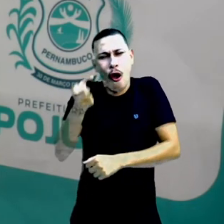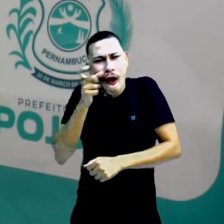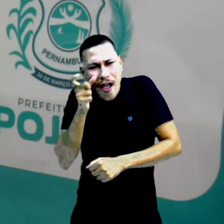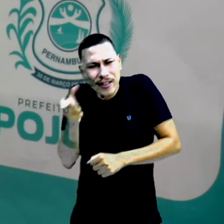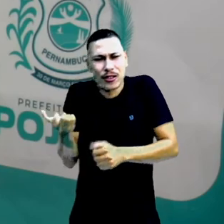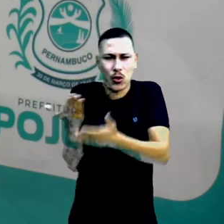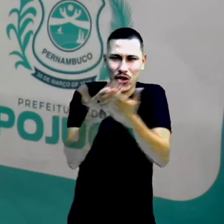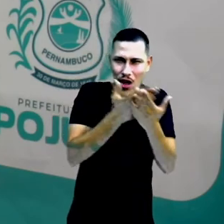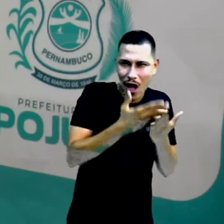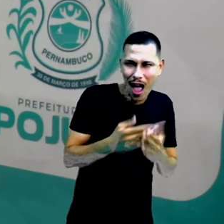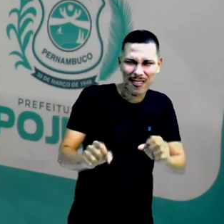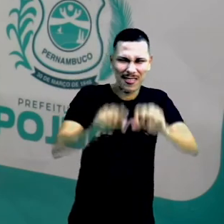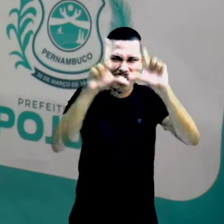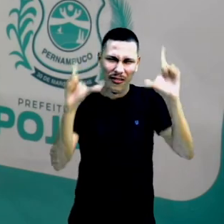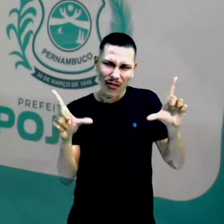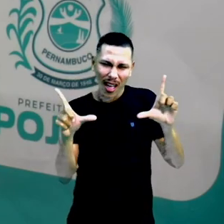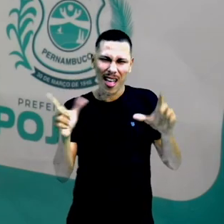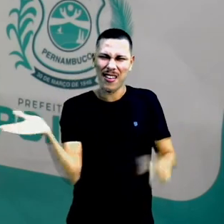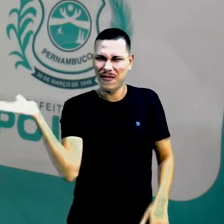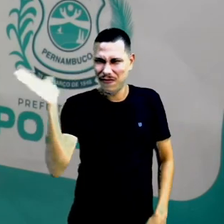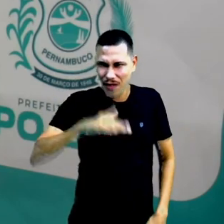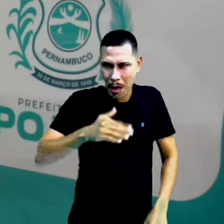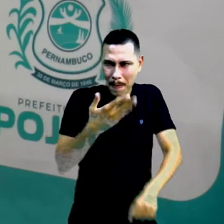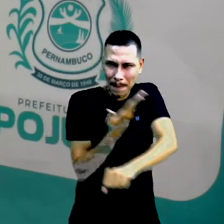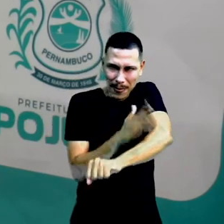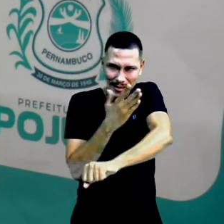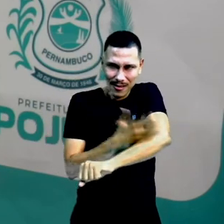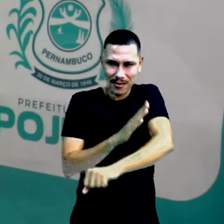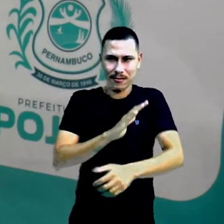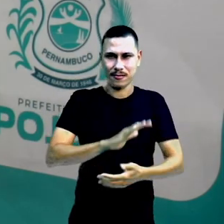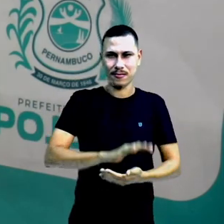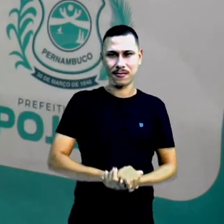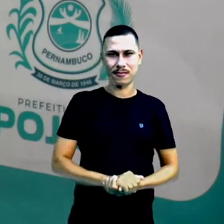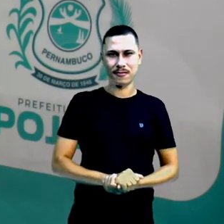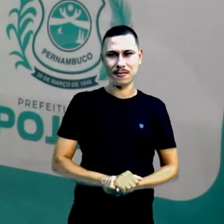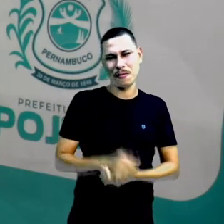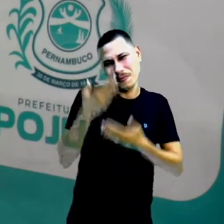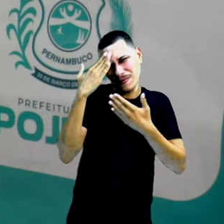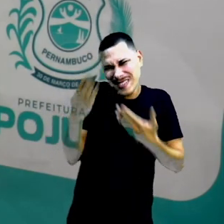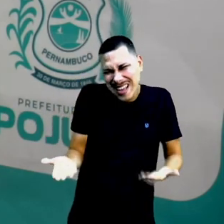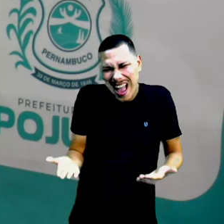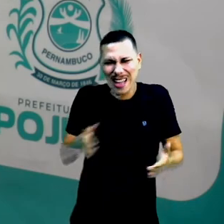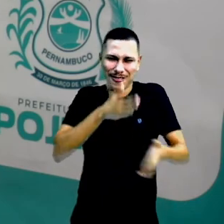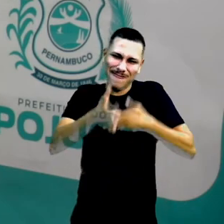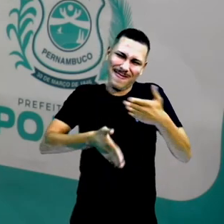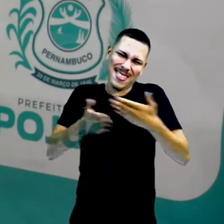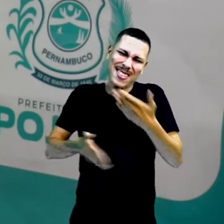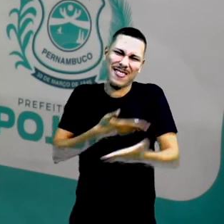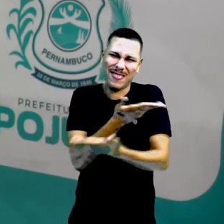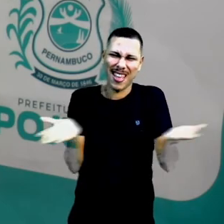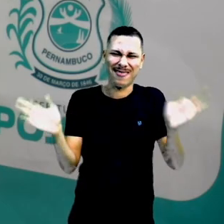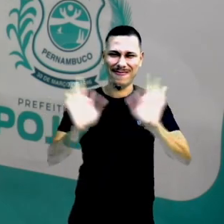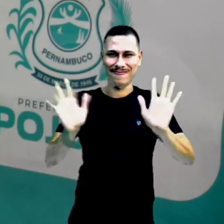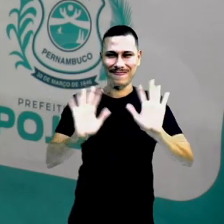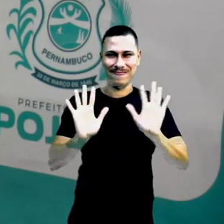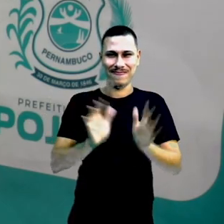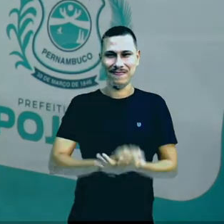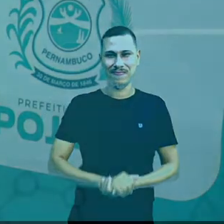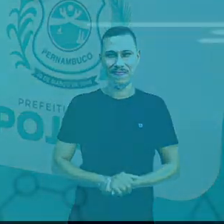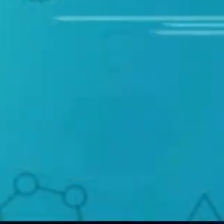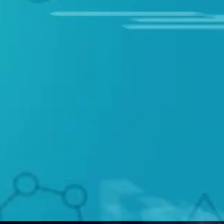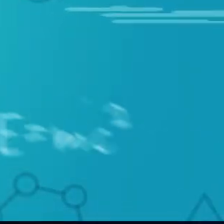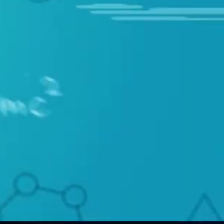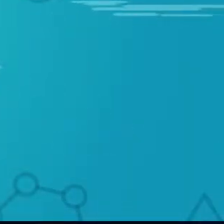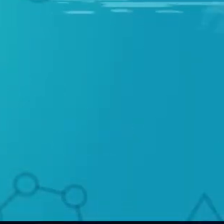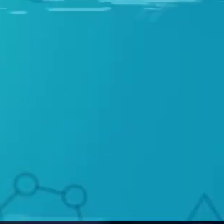às próximas aulas e vamos praticando cada vez mais. Grata por sua participação e até a próxima aula.